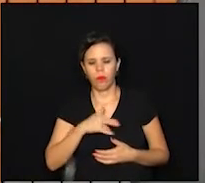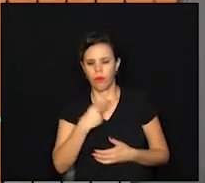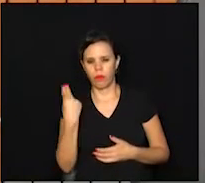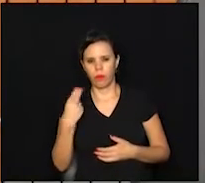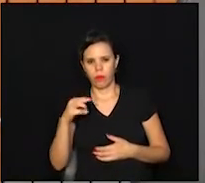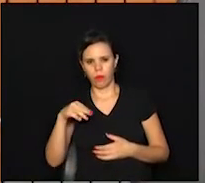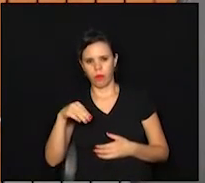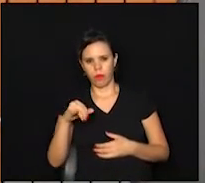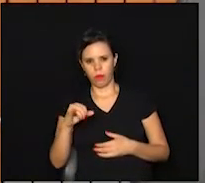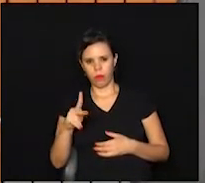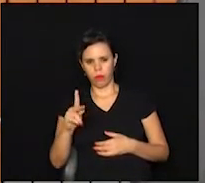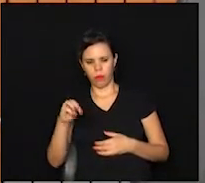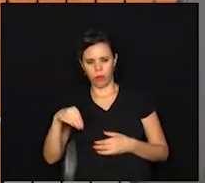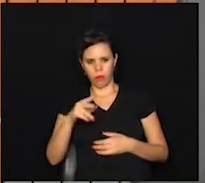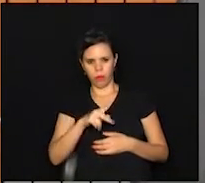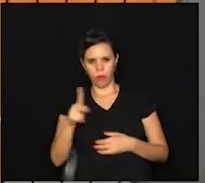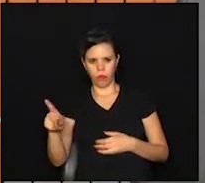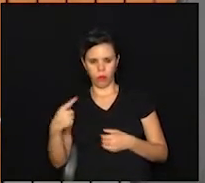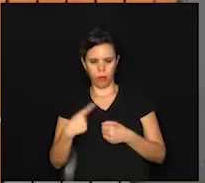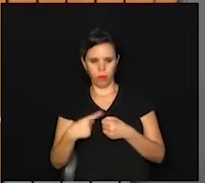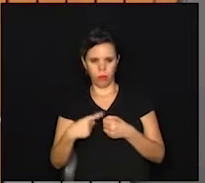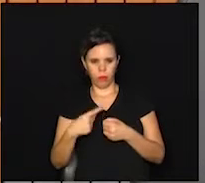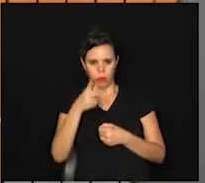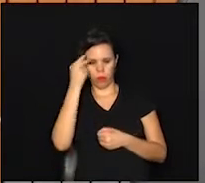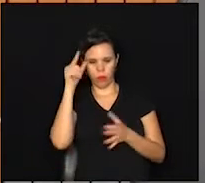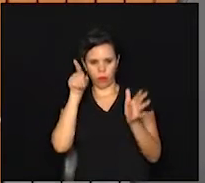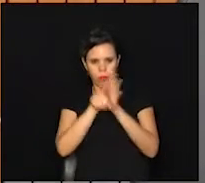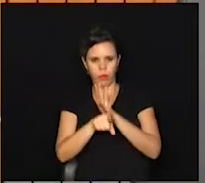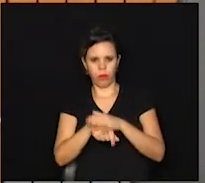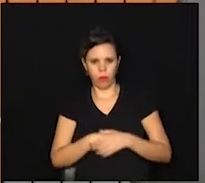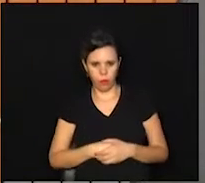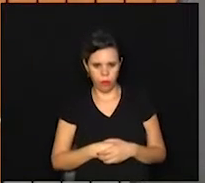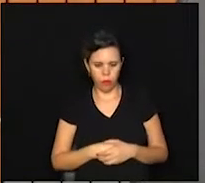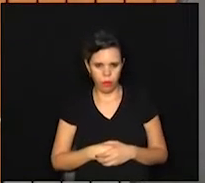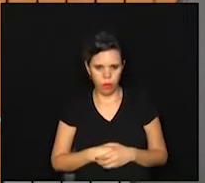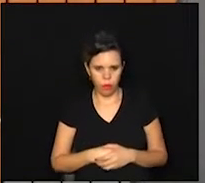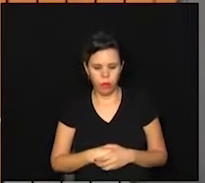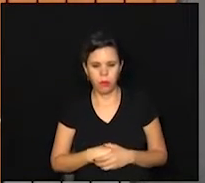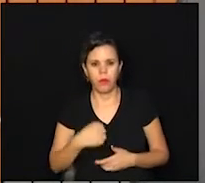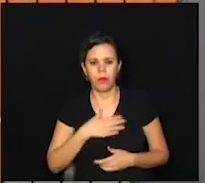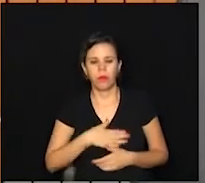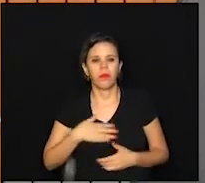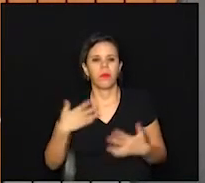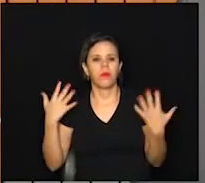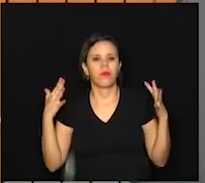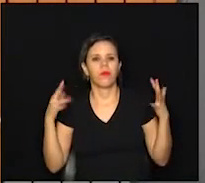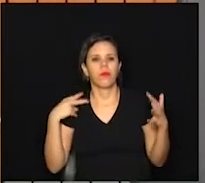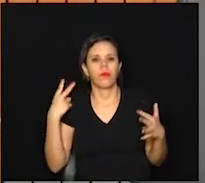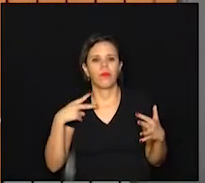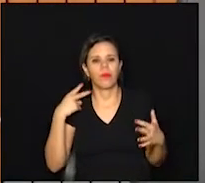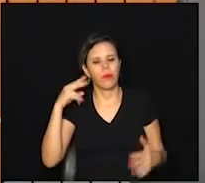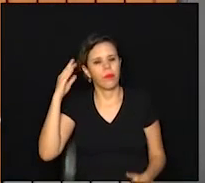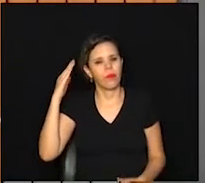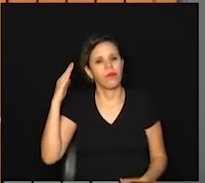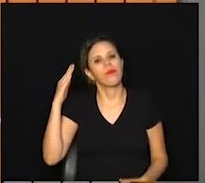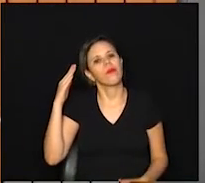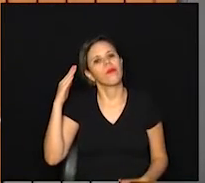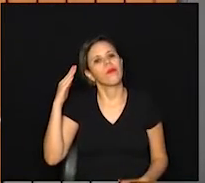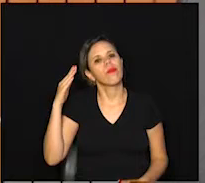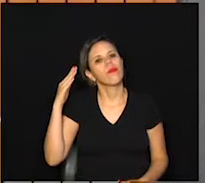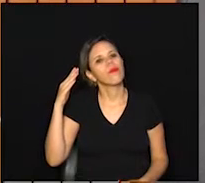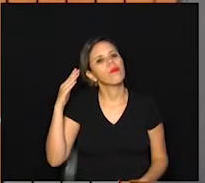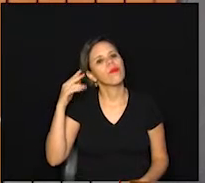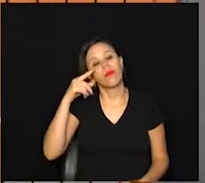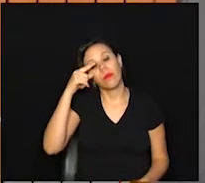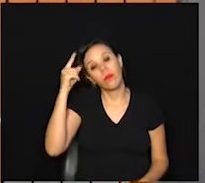Maicon, sou professor da Rede Municipal. Gostaria de fazer uma pergunta à comissão. Gostaria de parabenizar a vereadora Paola pela iniciativa do debate,